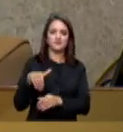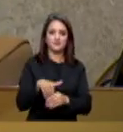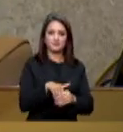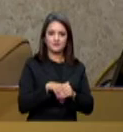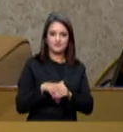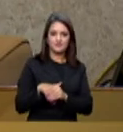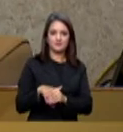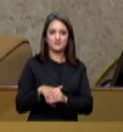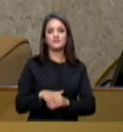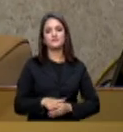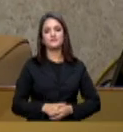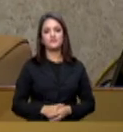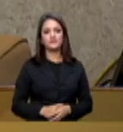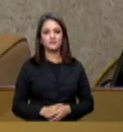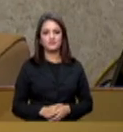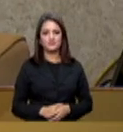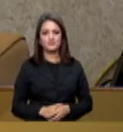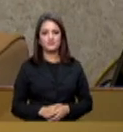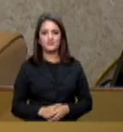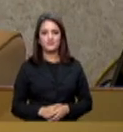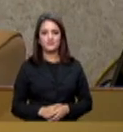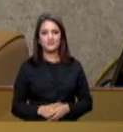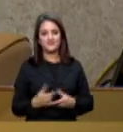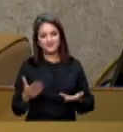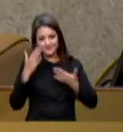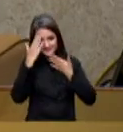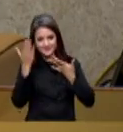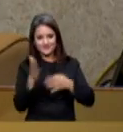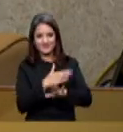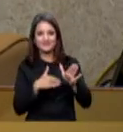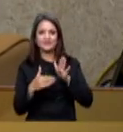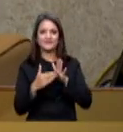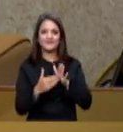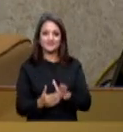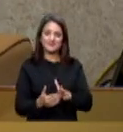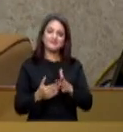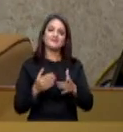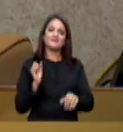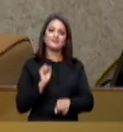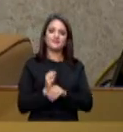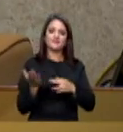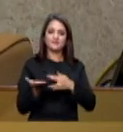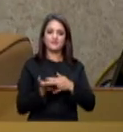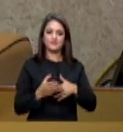conclusão do julgamento. Então, muito obrigado a todos. Está suspensa a sessão.